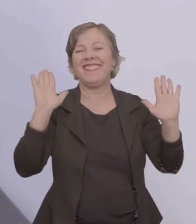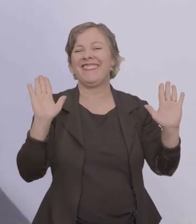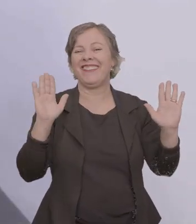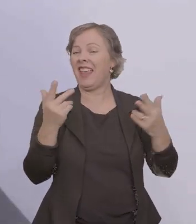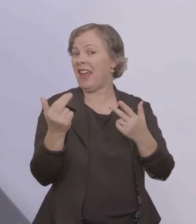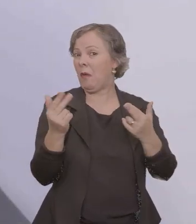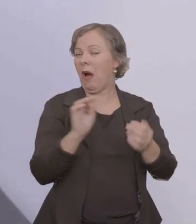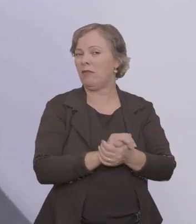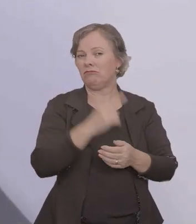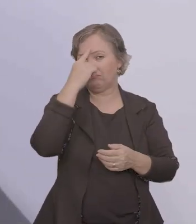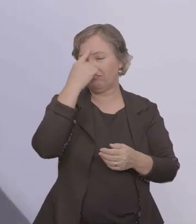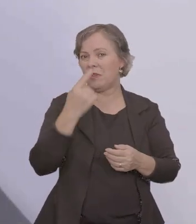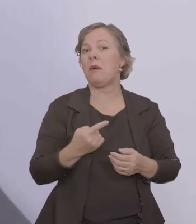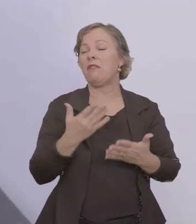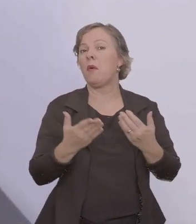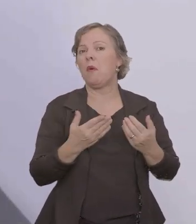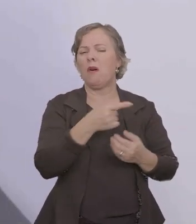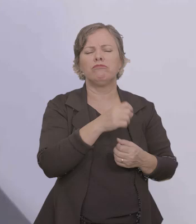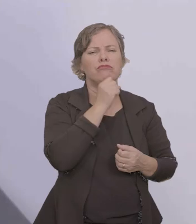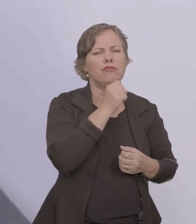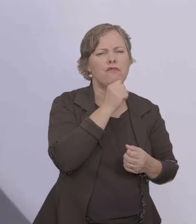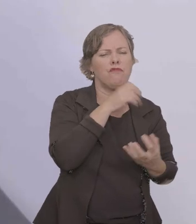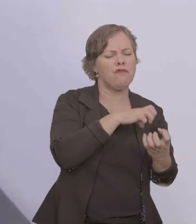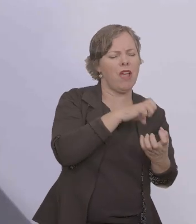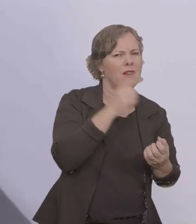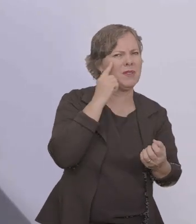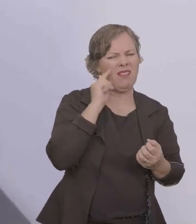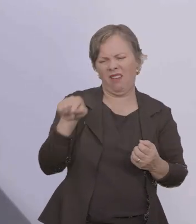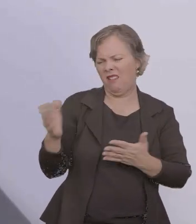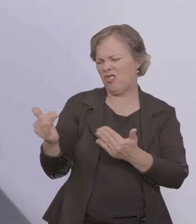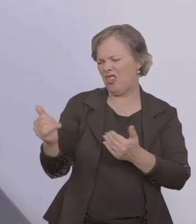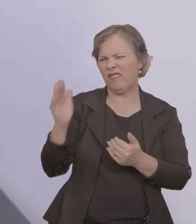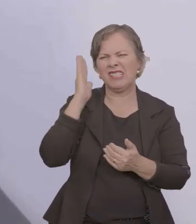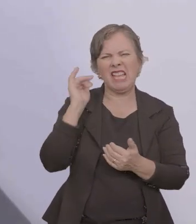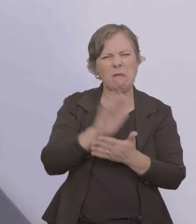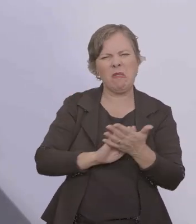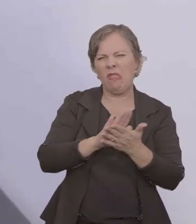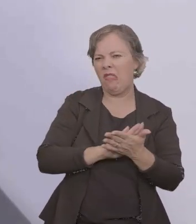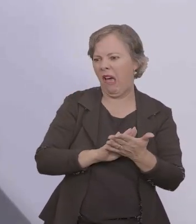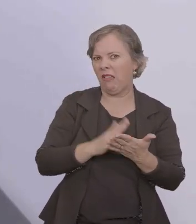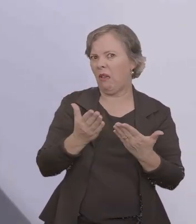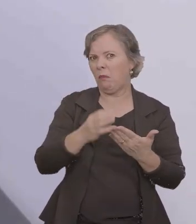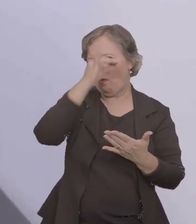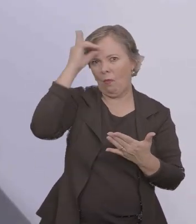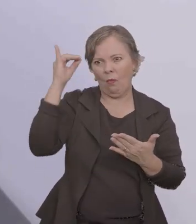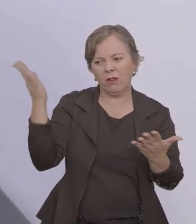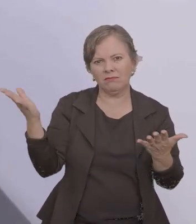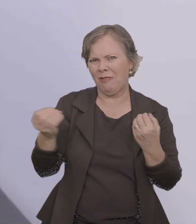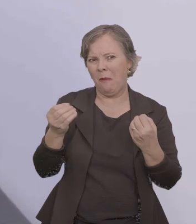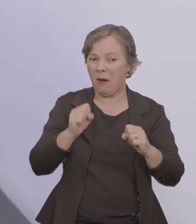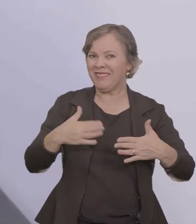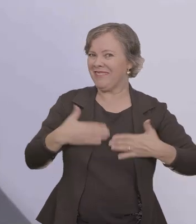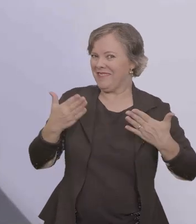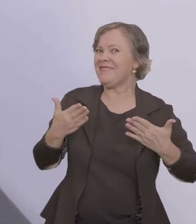mesma forma que o perfil mais velho, né, acha que uma pessoa mais nova está muito crua, não tem muita experiência, mas ele pode se